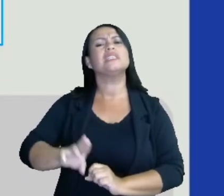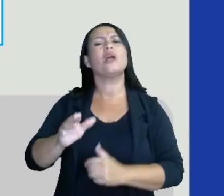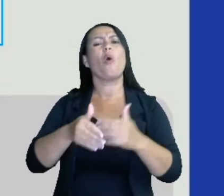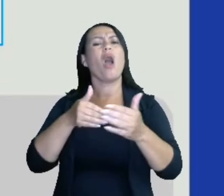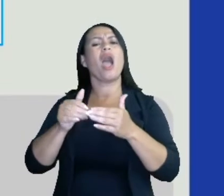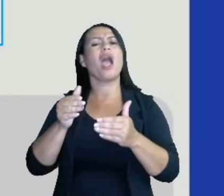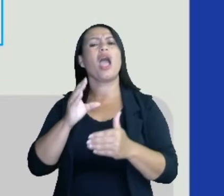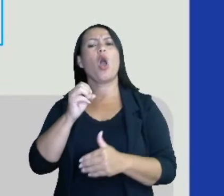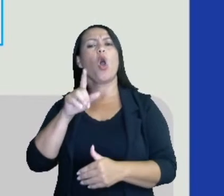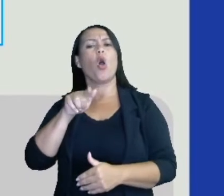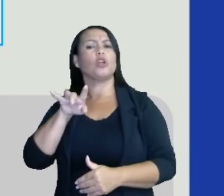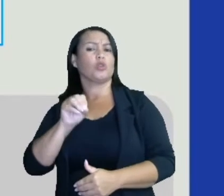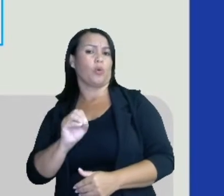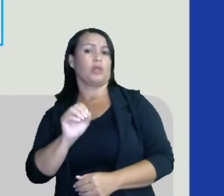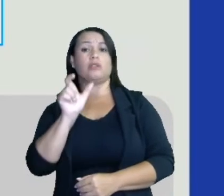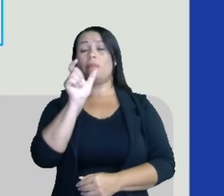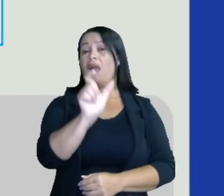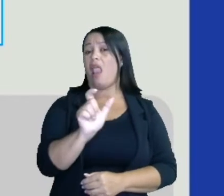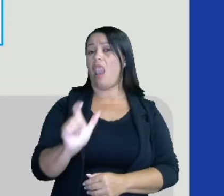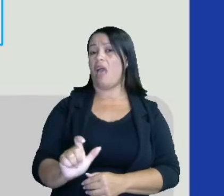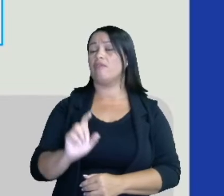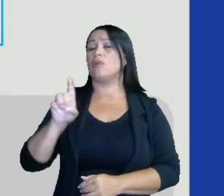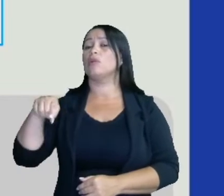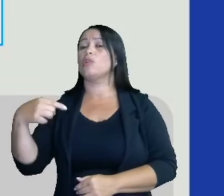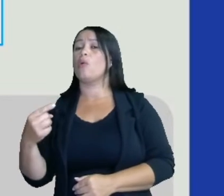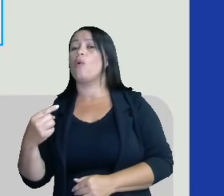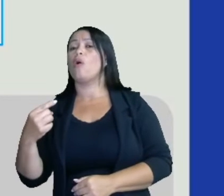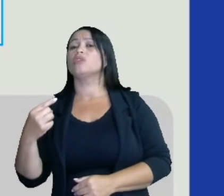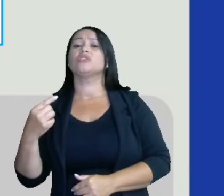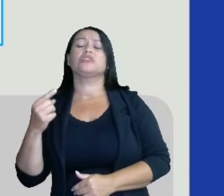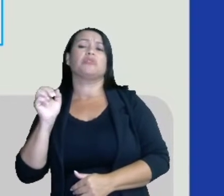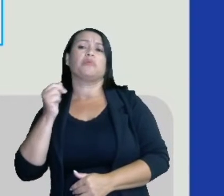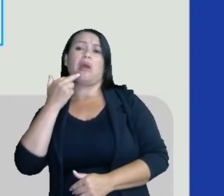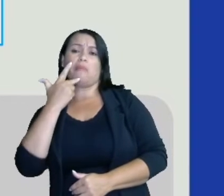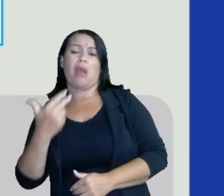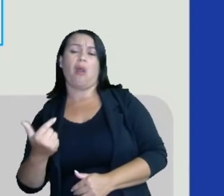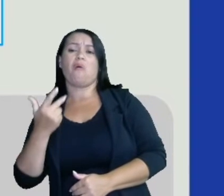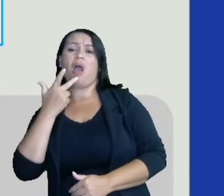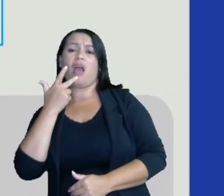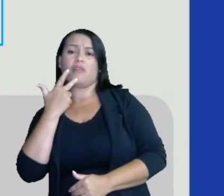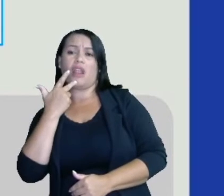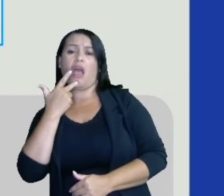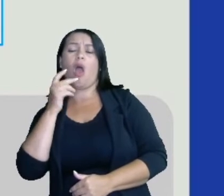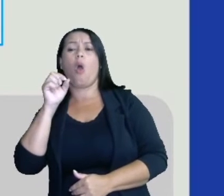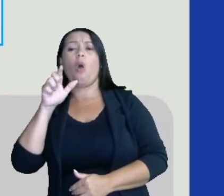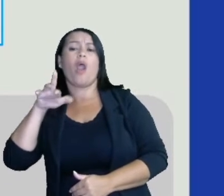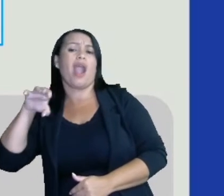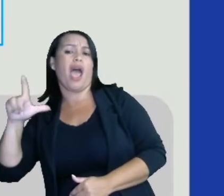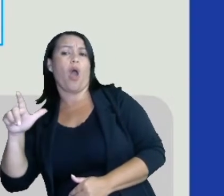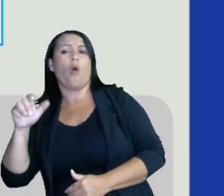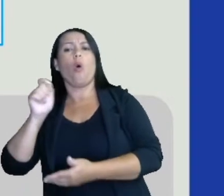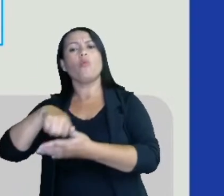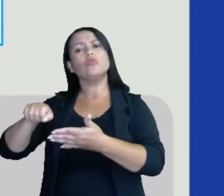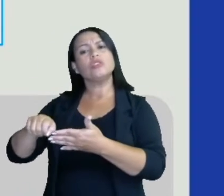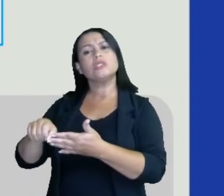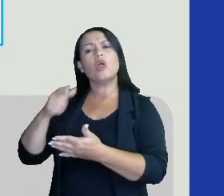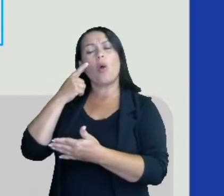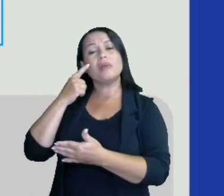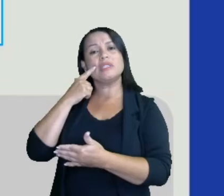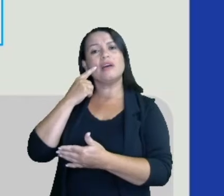palavra, enquanto a linguagem verbal utiliza a língua, seja oral ou escrita, para estabelecer comunicação.